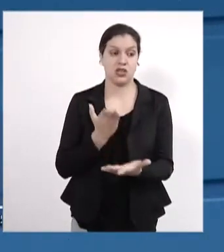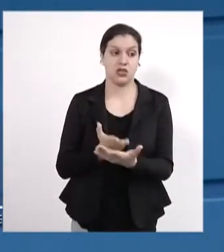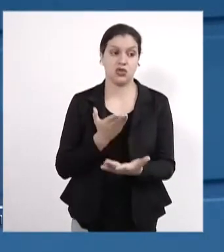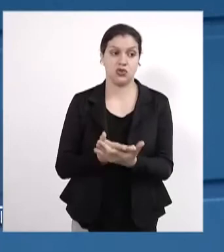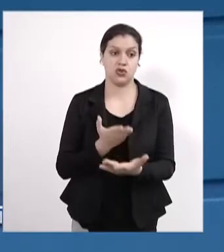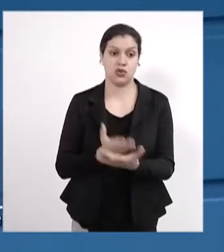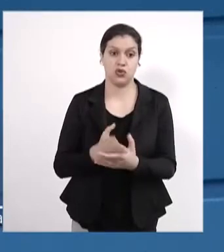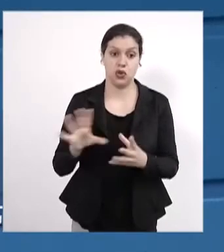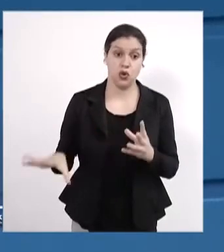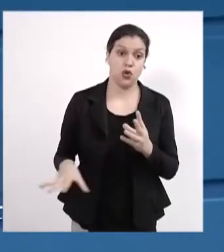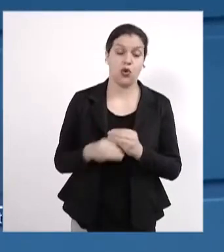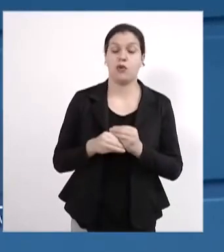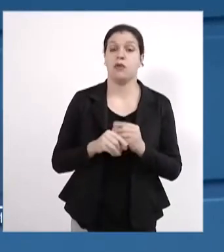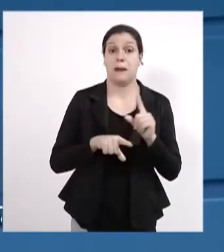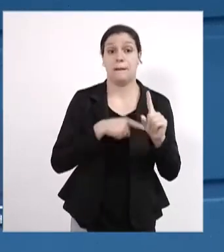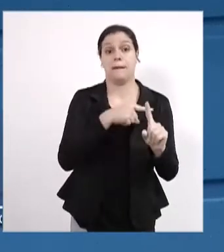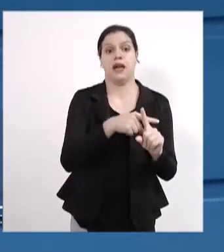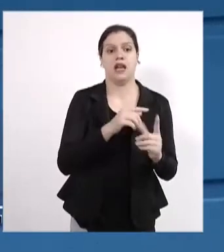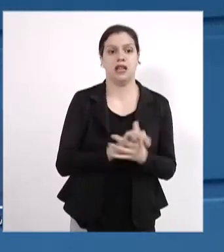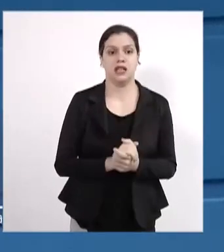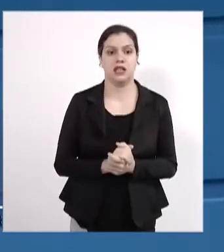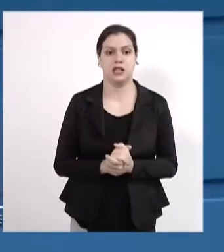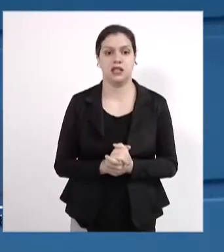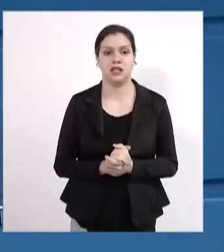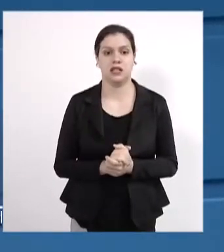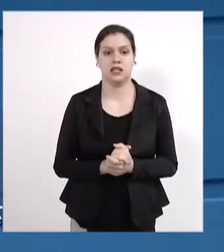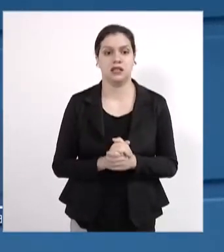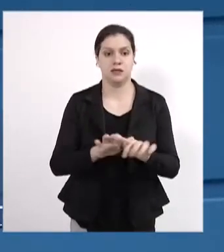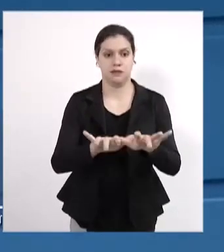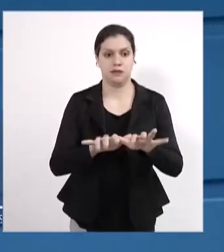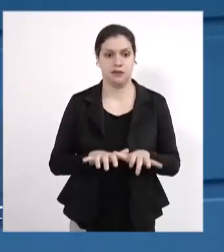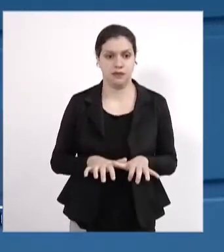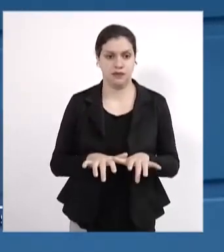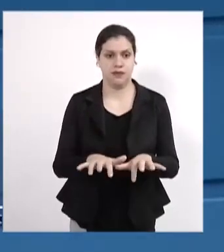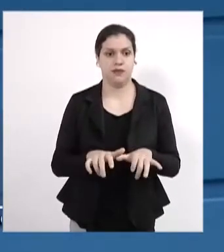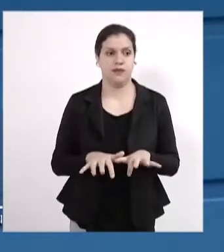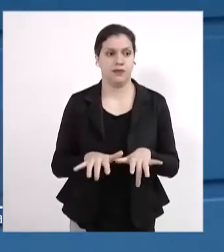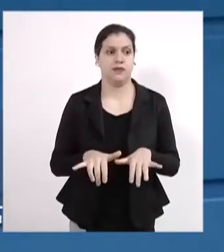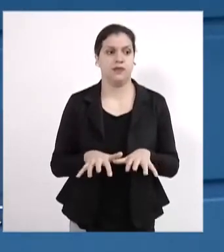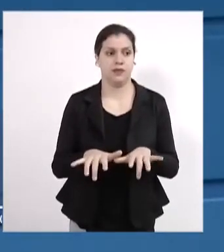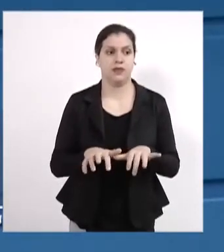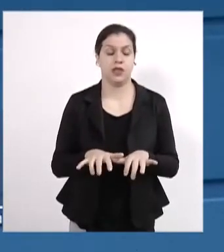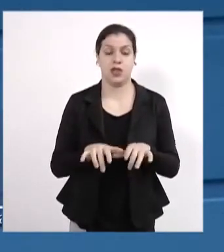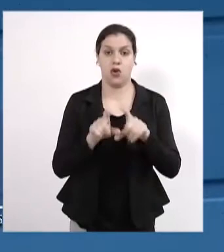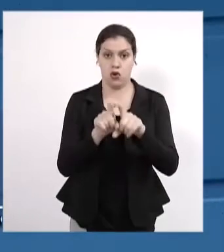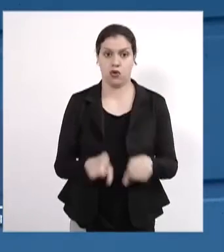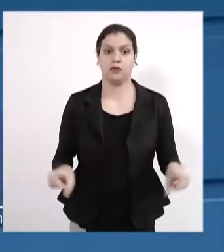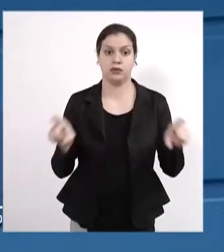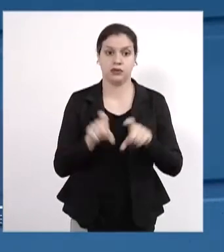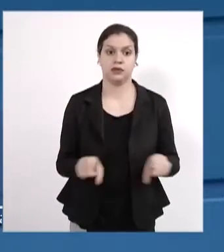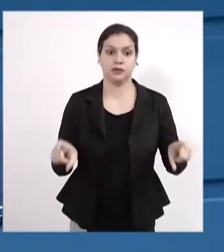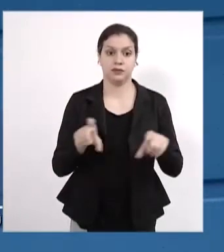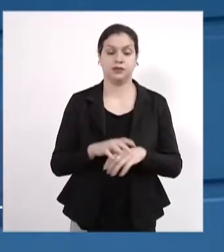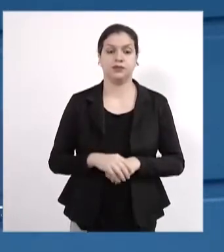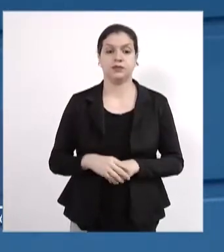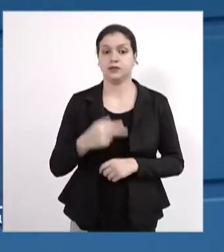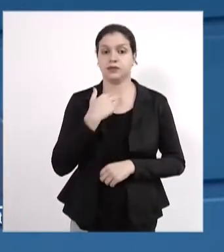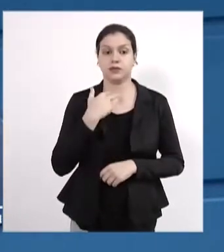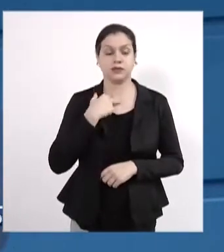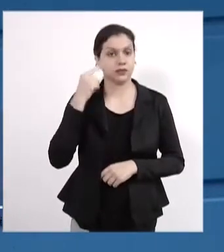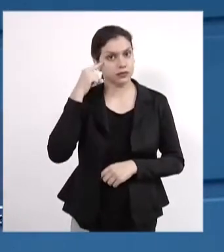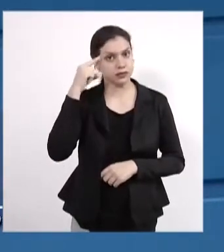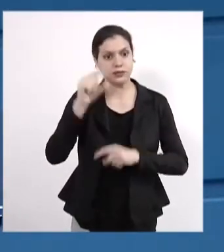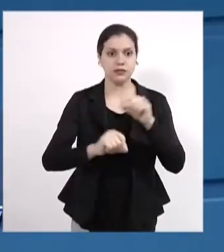complemento, como aditivo, pela via online. É engano pensar que as maiores faculdades,